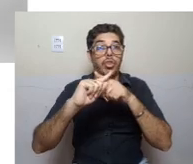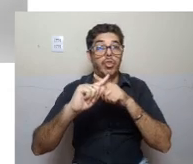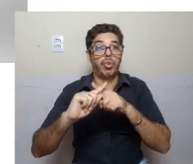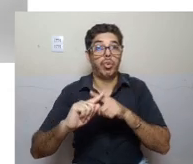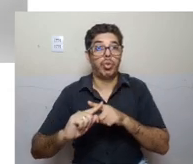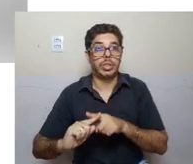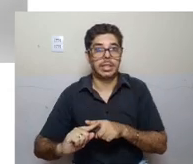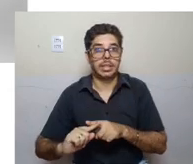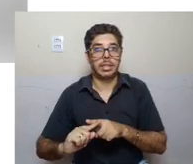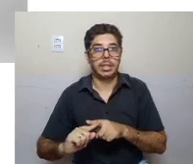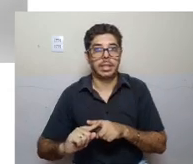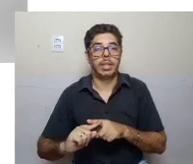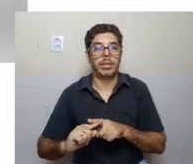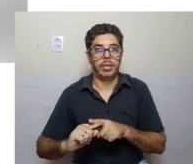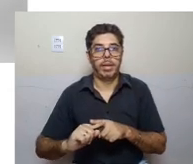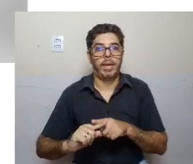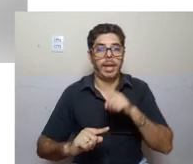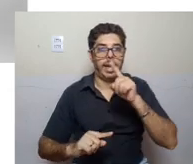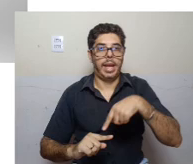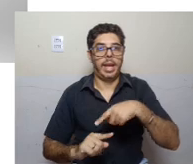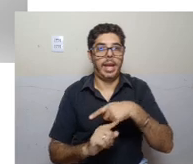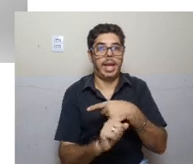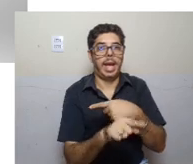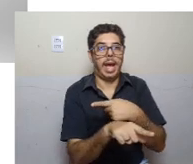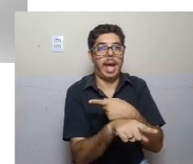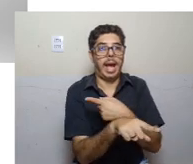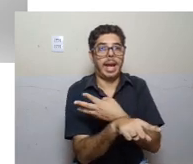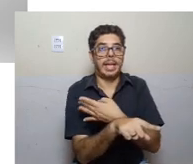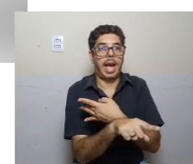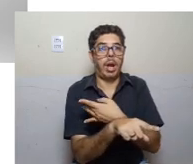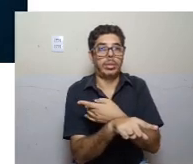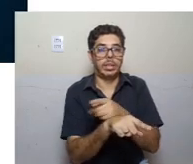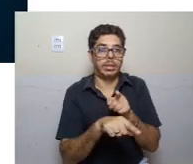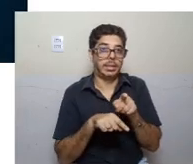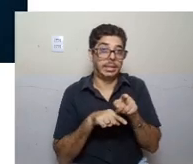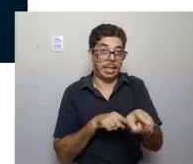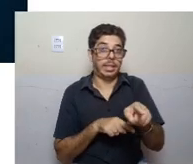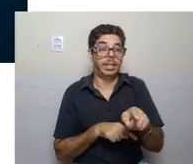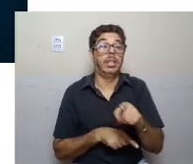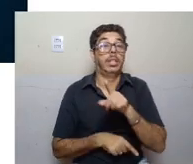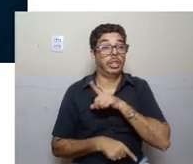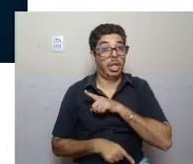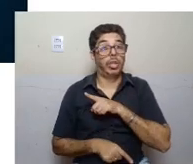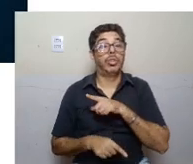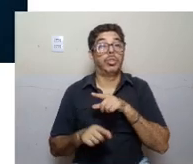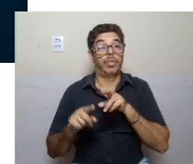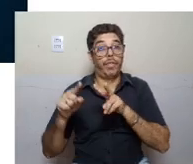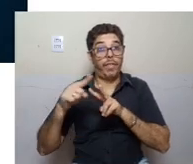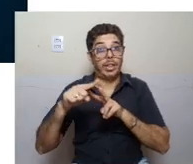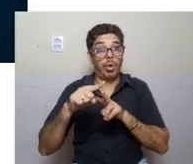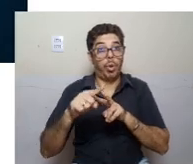o que indica a cauda das setas que representam os respectivos vetores.